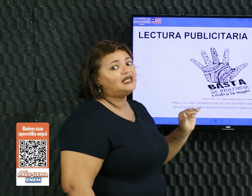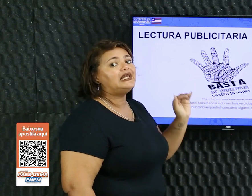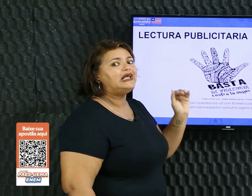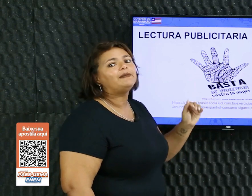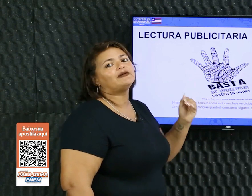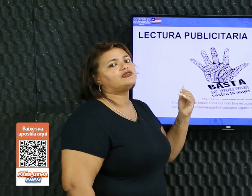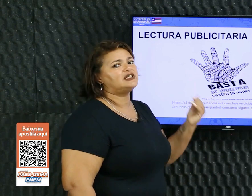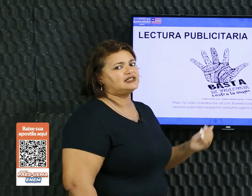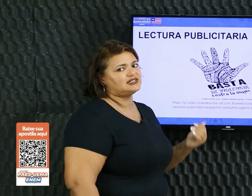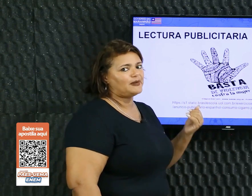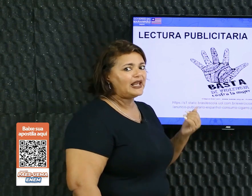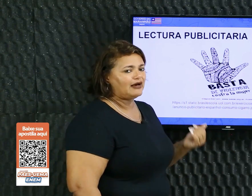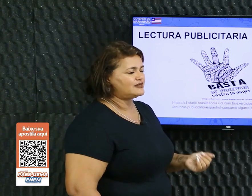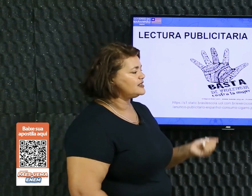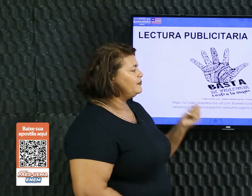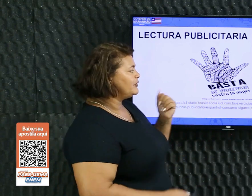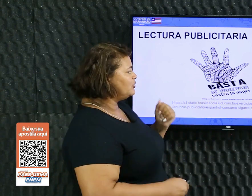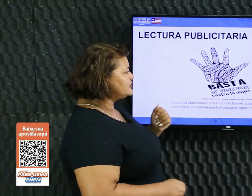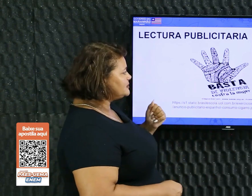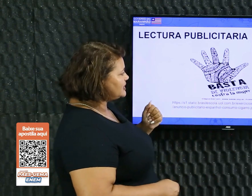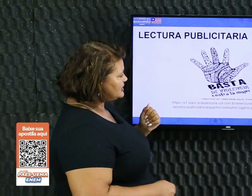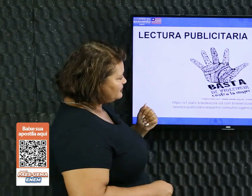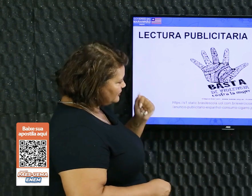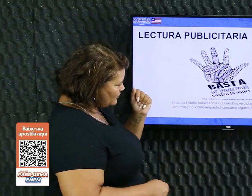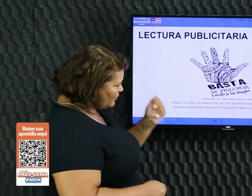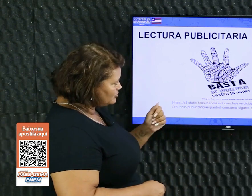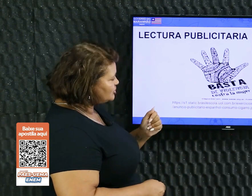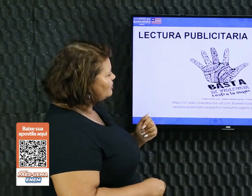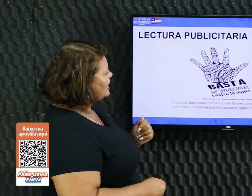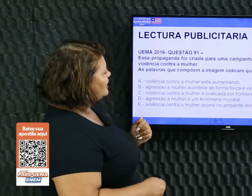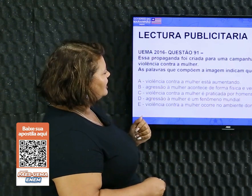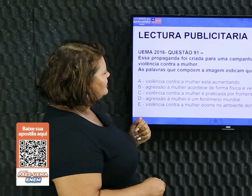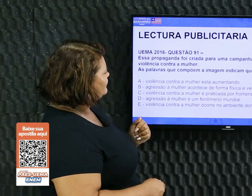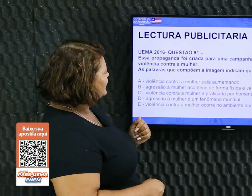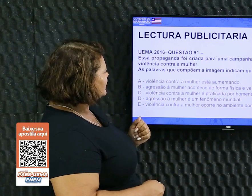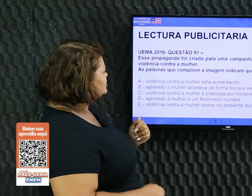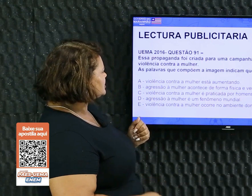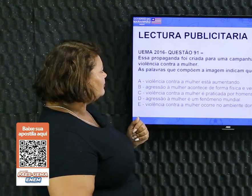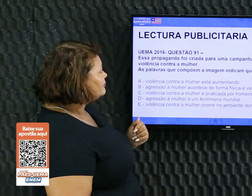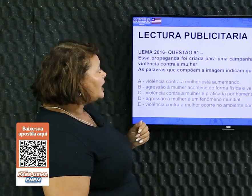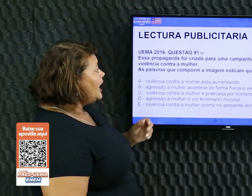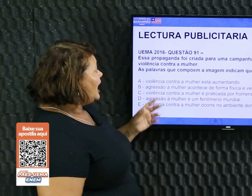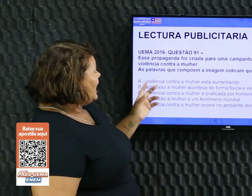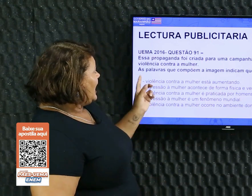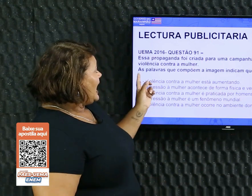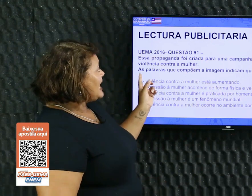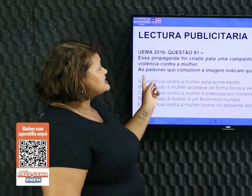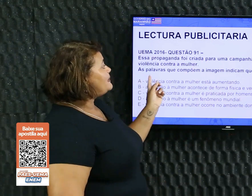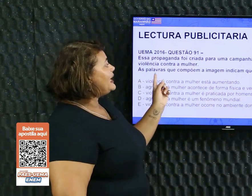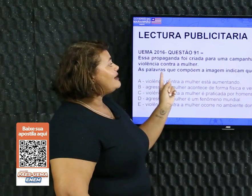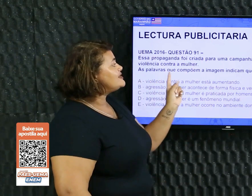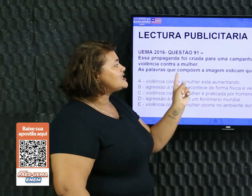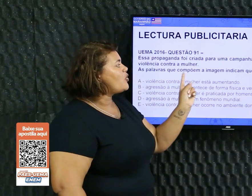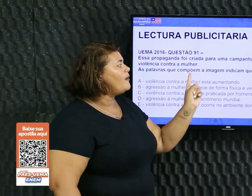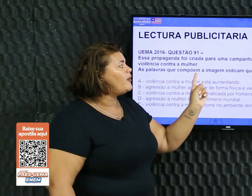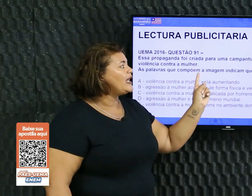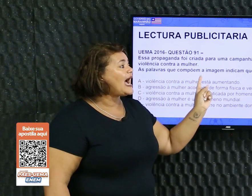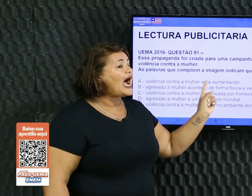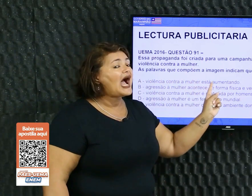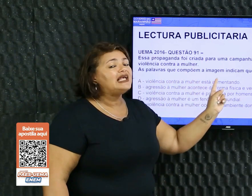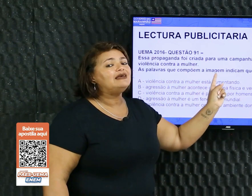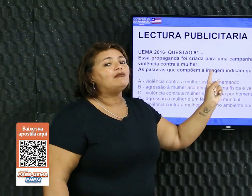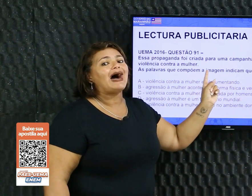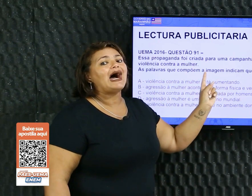palavras e li para vocês essas palavras. Então, nós vamos aqui continuar aqui para a questão. As palavras que